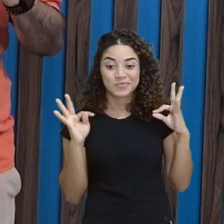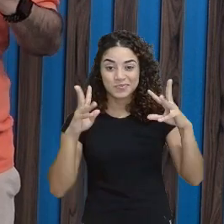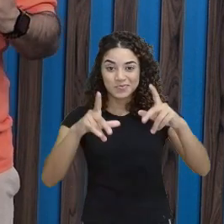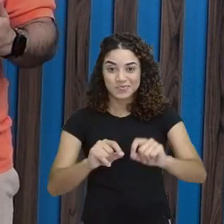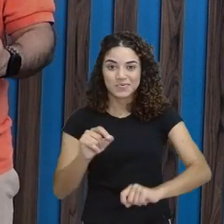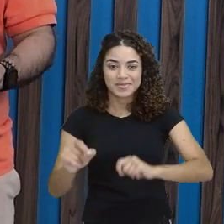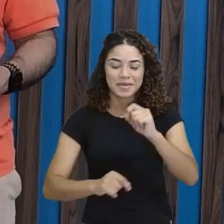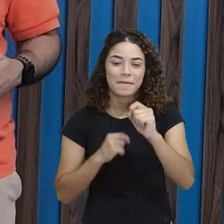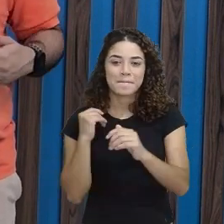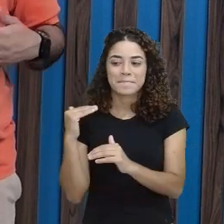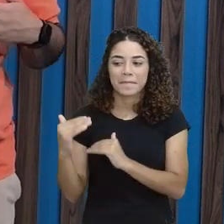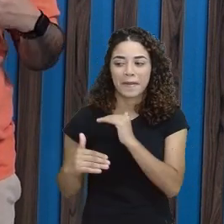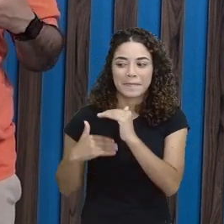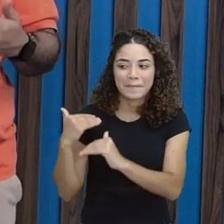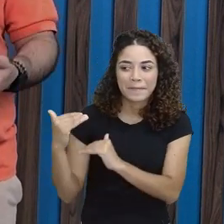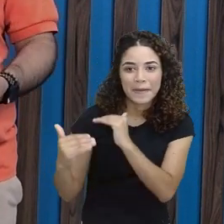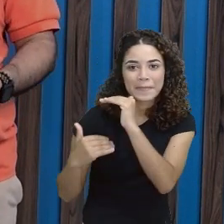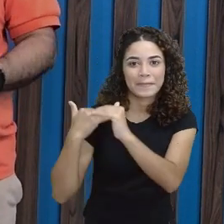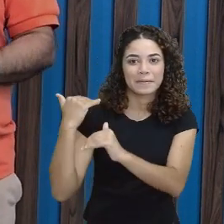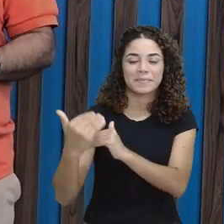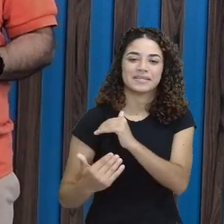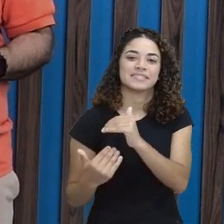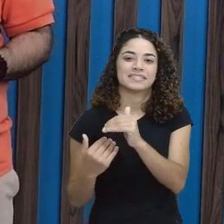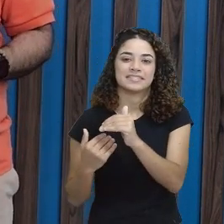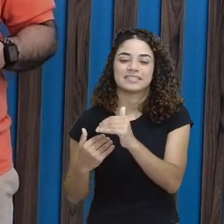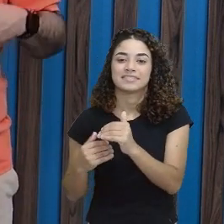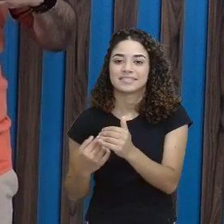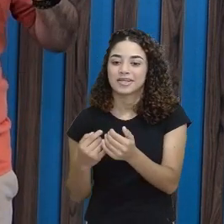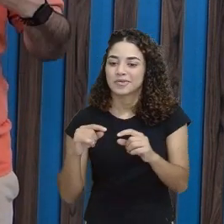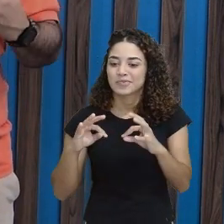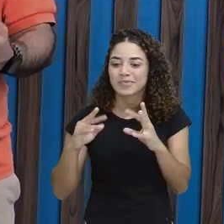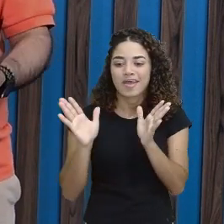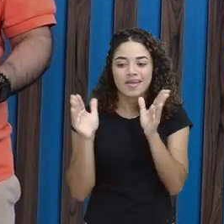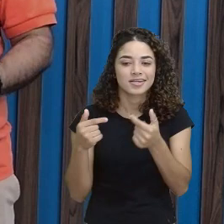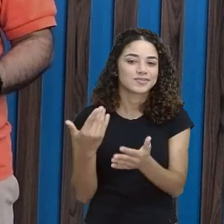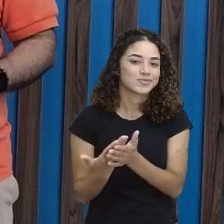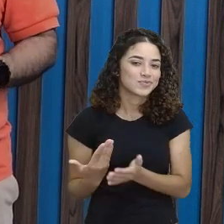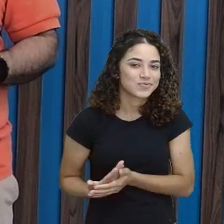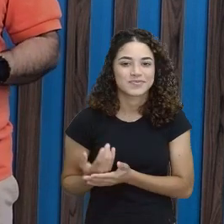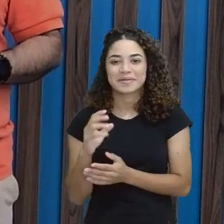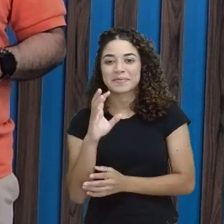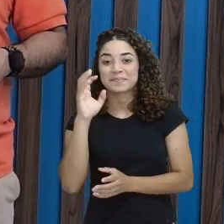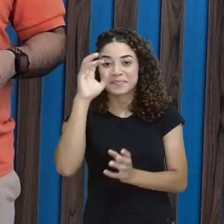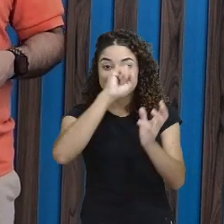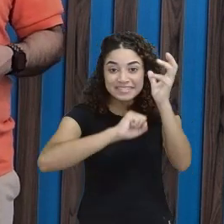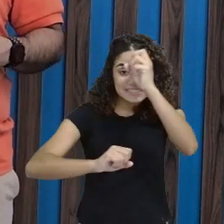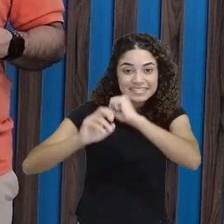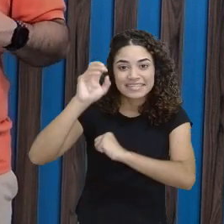estão evoluindo, estão avançando nos estudos, estão aprendendo, estão